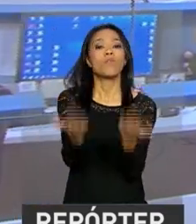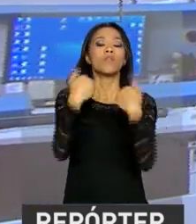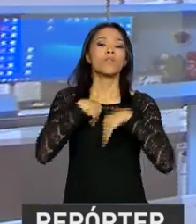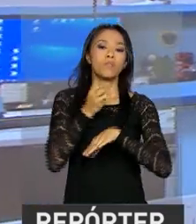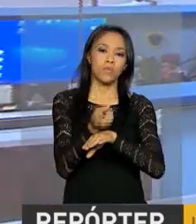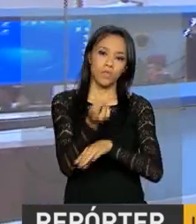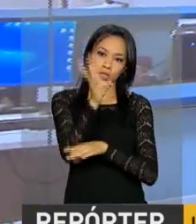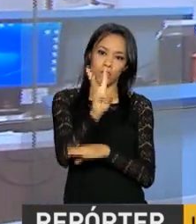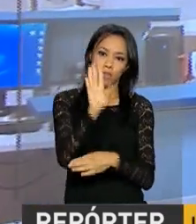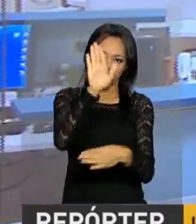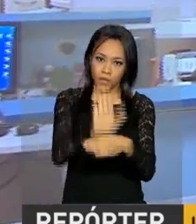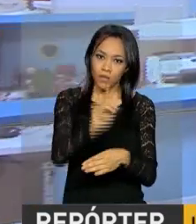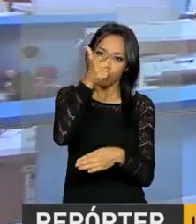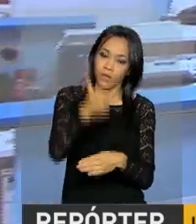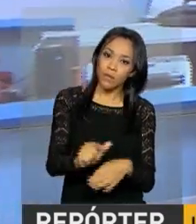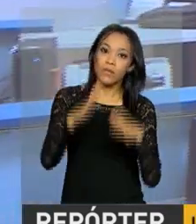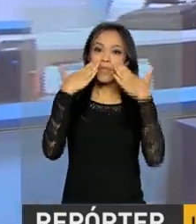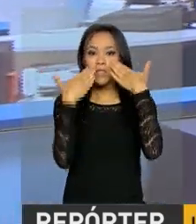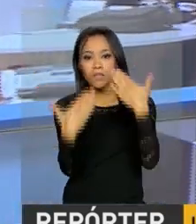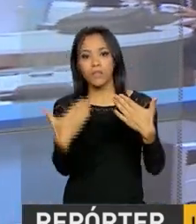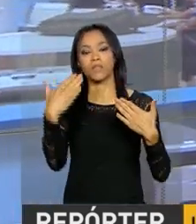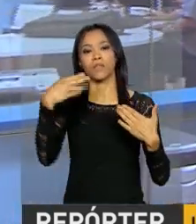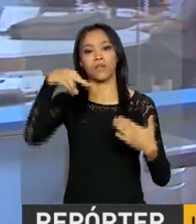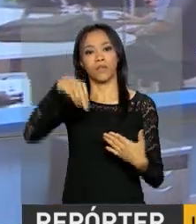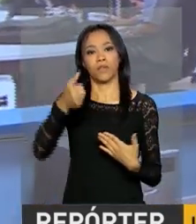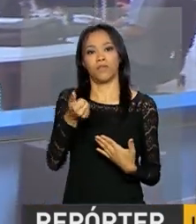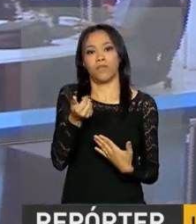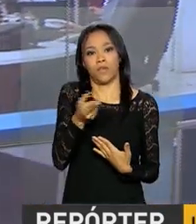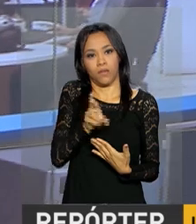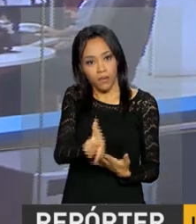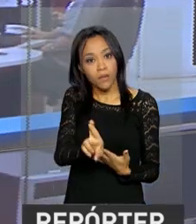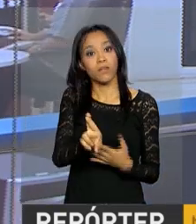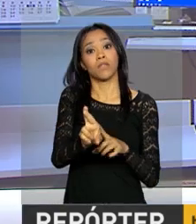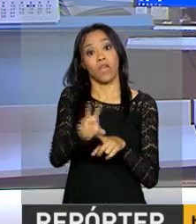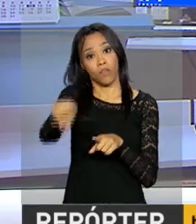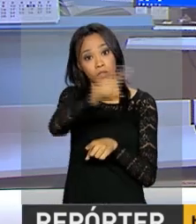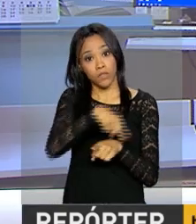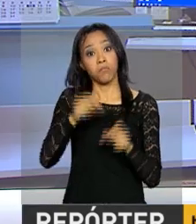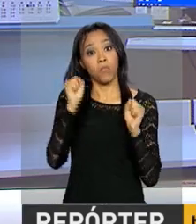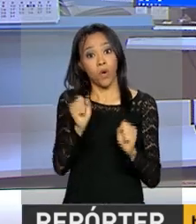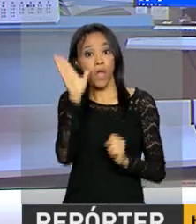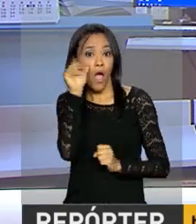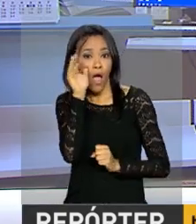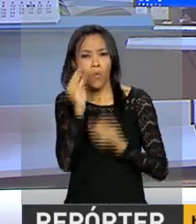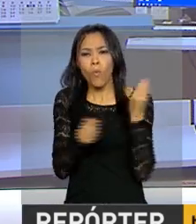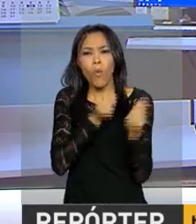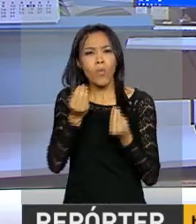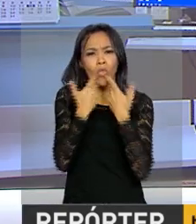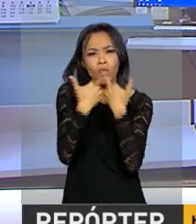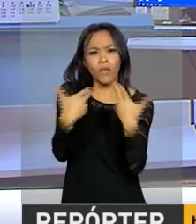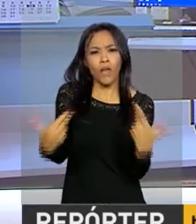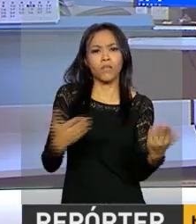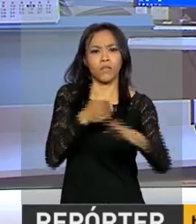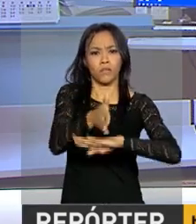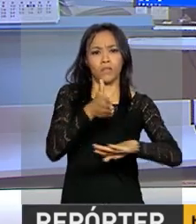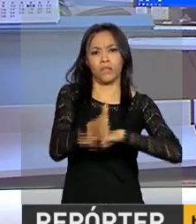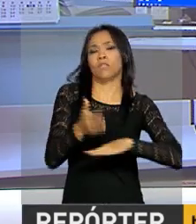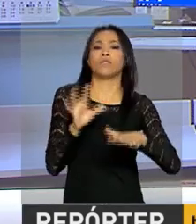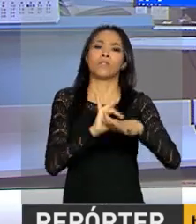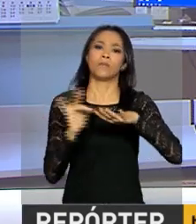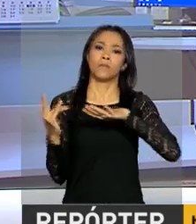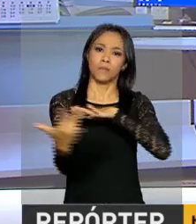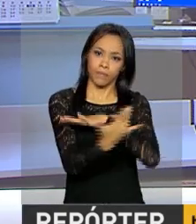às 15h na próxima edição do Repórter NBR. Você pode acompanhar também as novidades em nossas